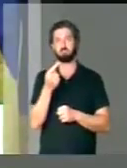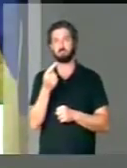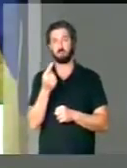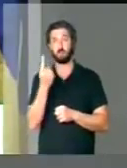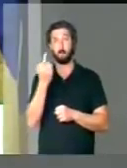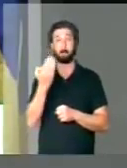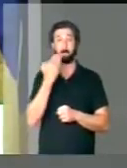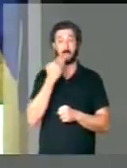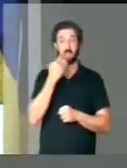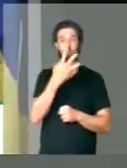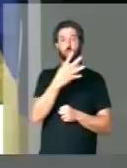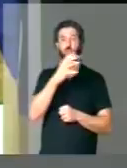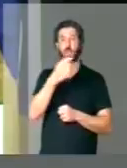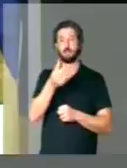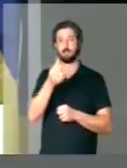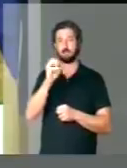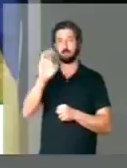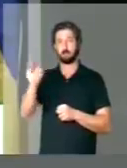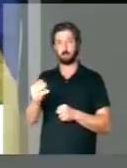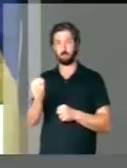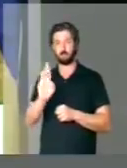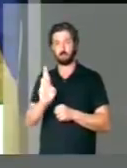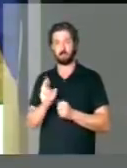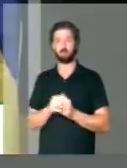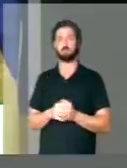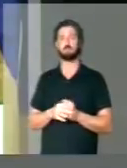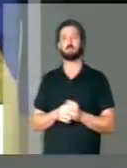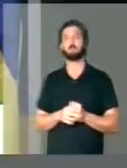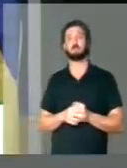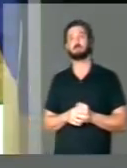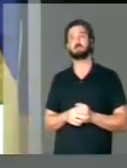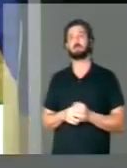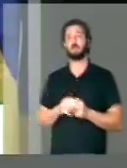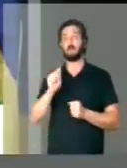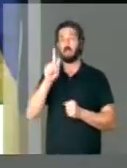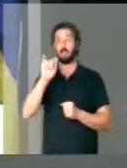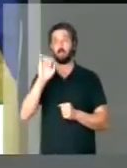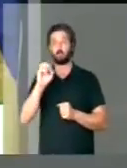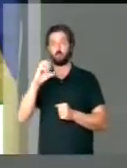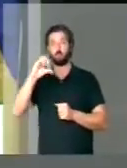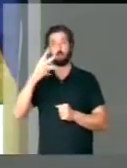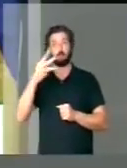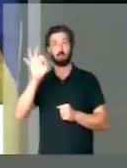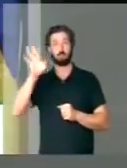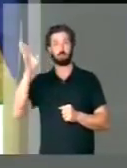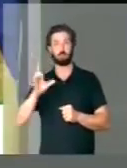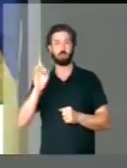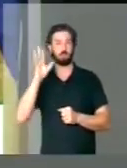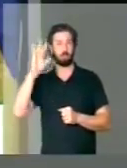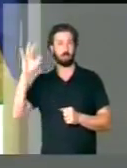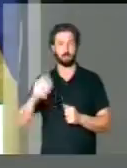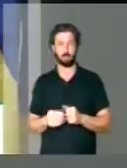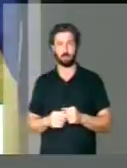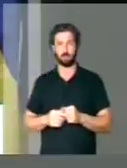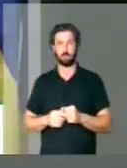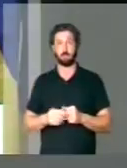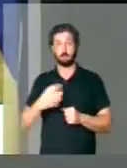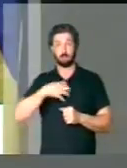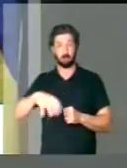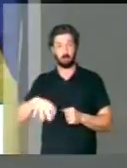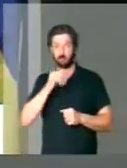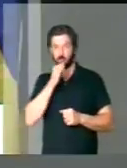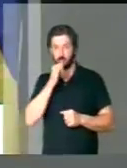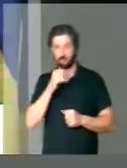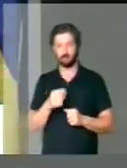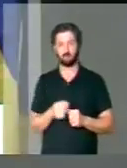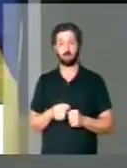1 bilhão 460 milhões de reais, tendo um ágio de 93%. Só para ilustrar, o aeroporto de Salvador, por exemplo, o